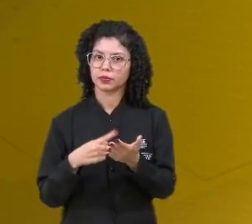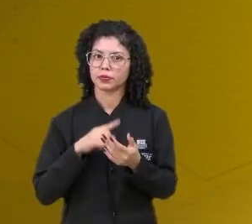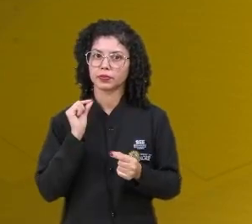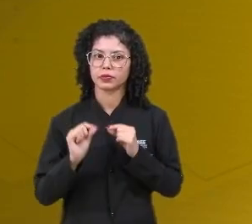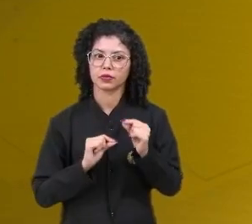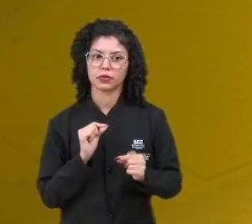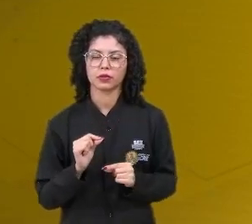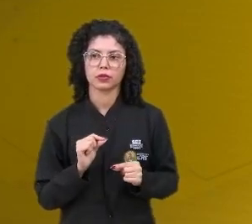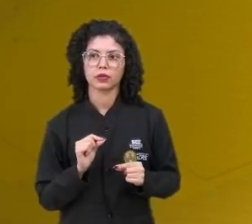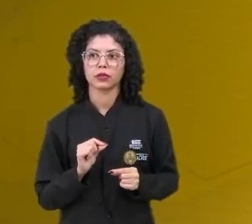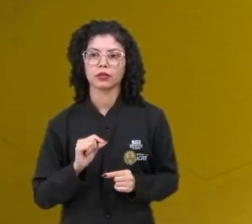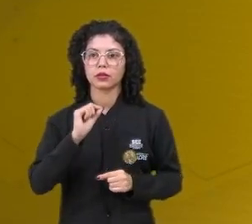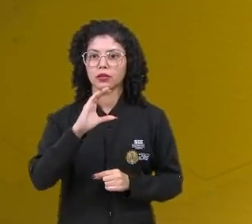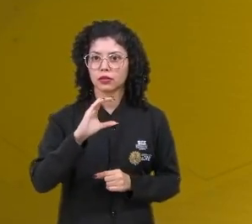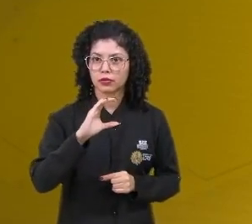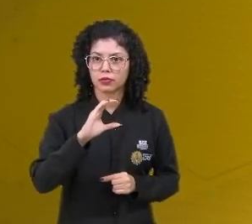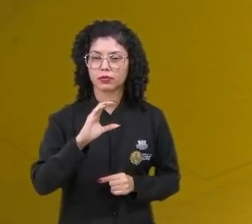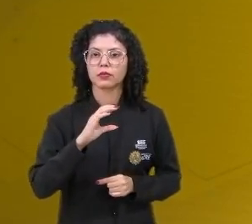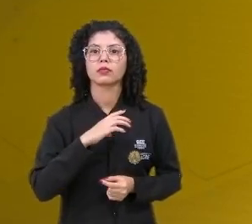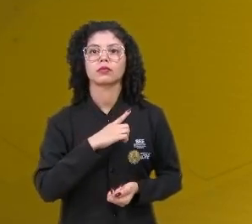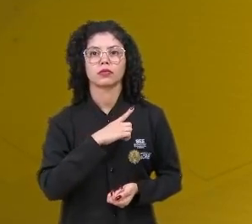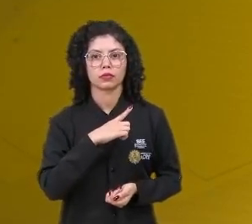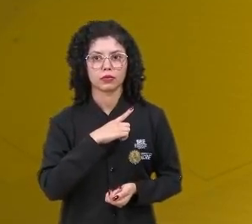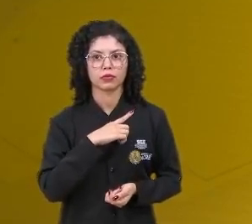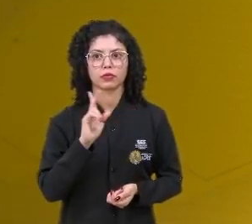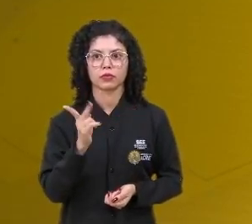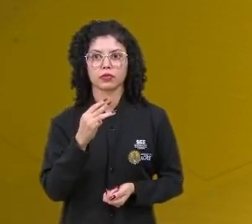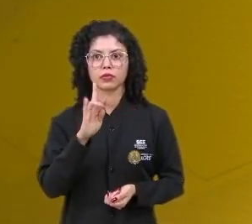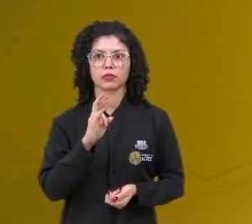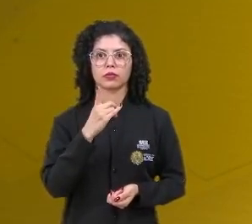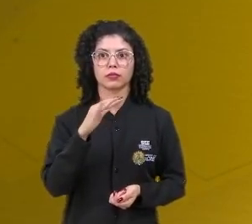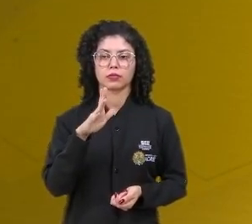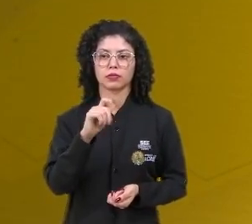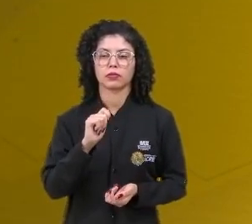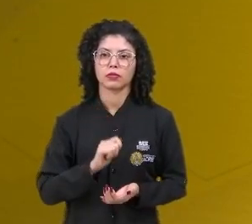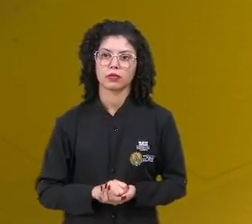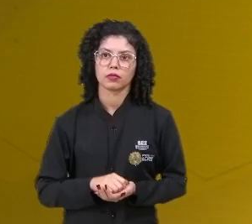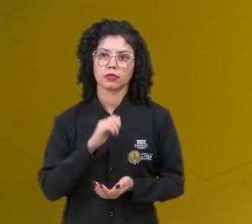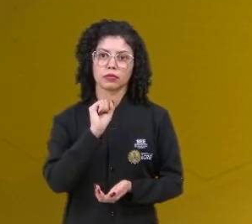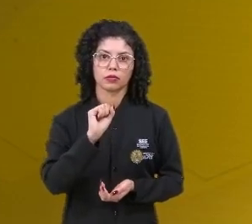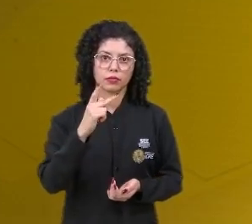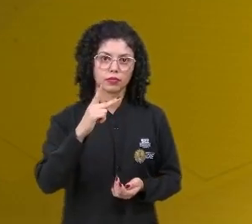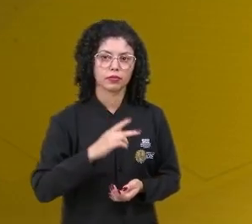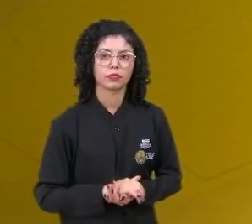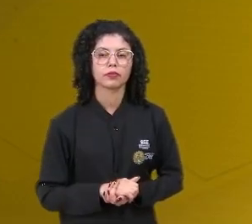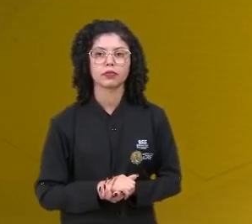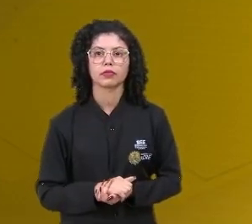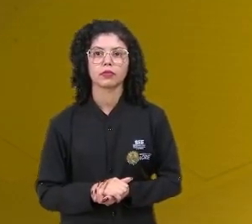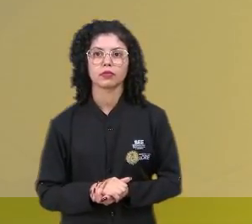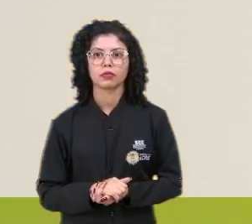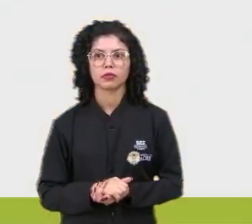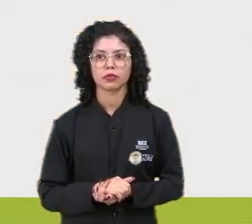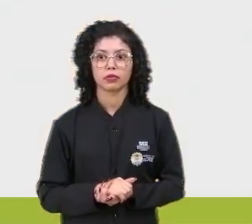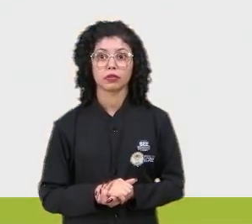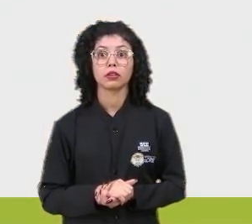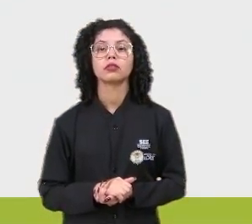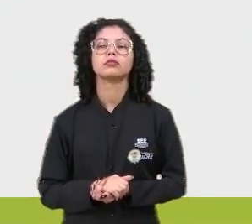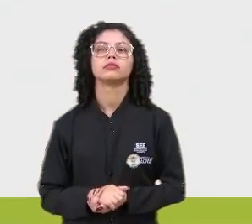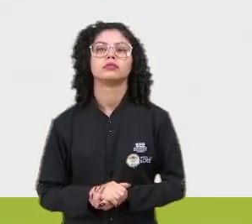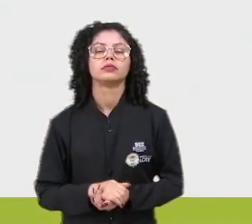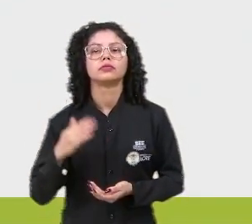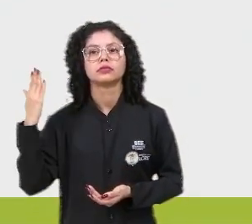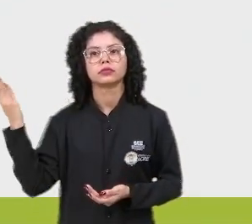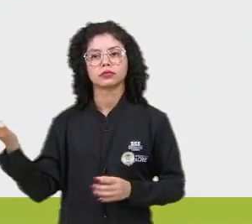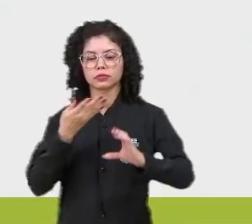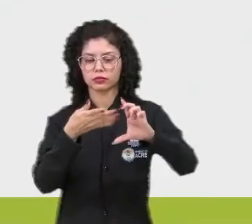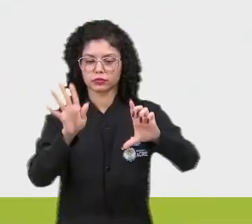considerar que esse carbono está fazendo uma hibridização sp. Pode passar, por favor. Aí eu coloquei